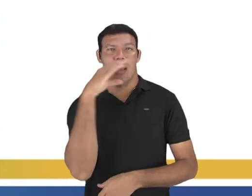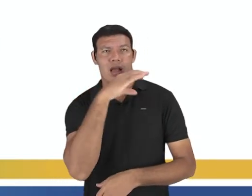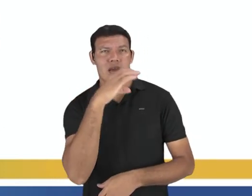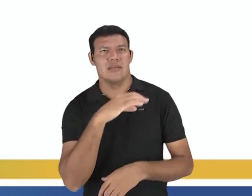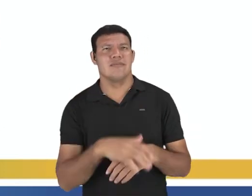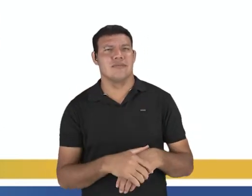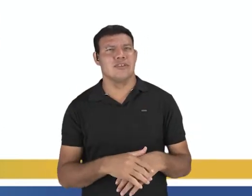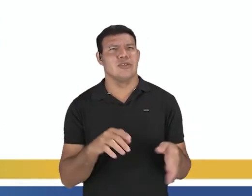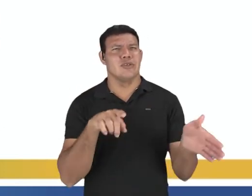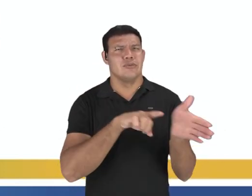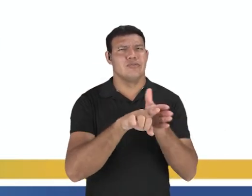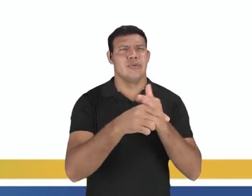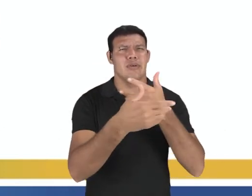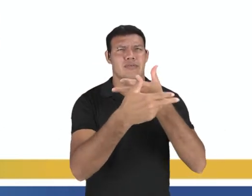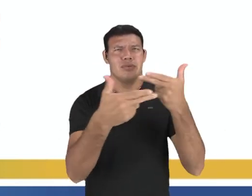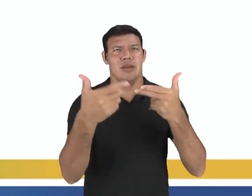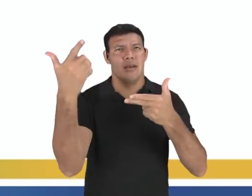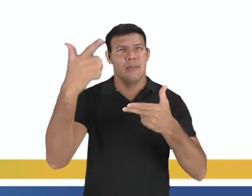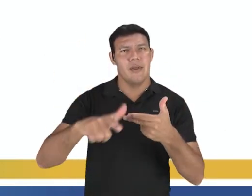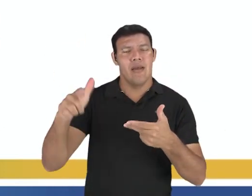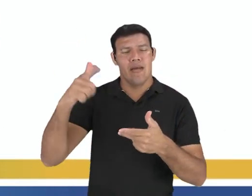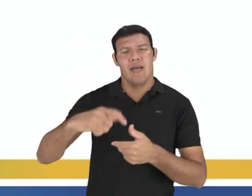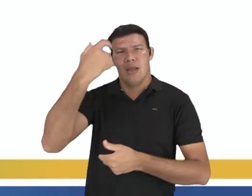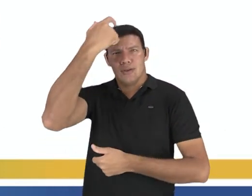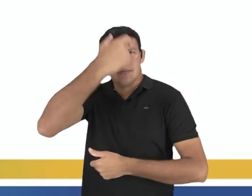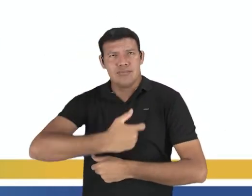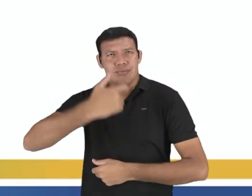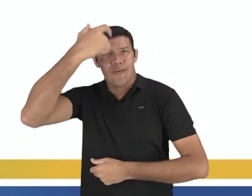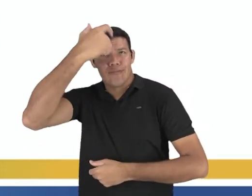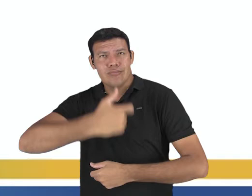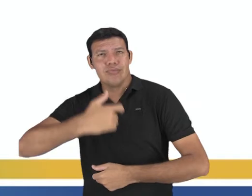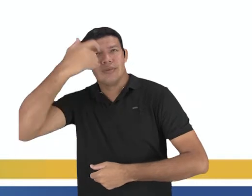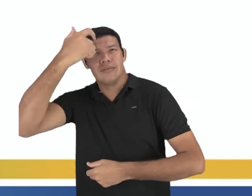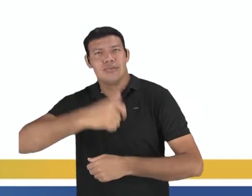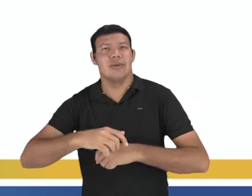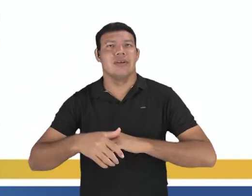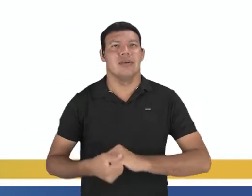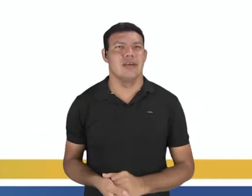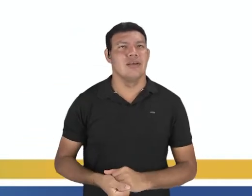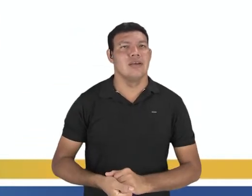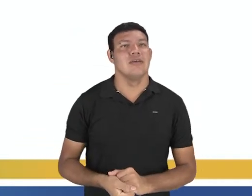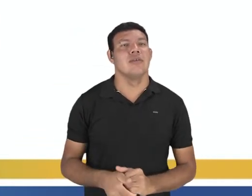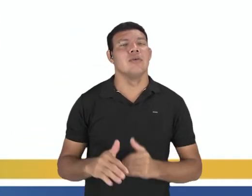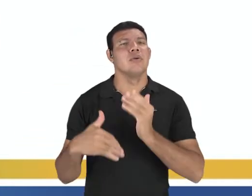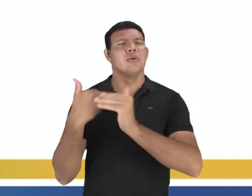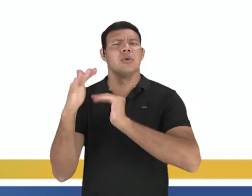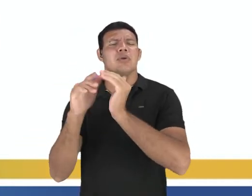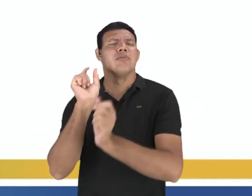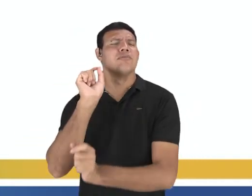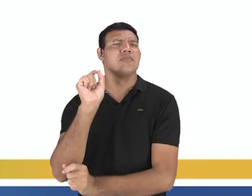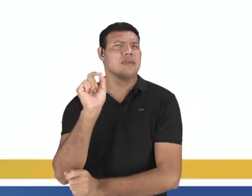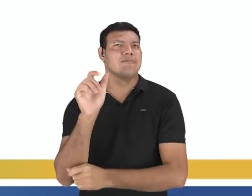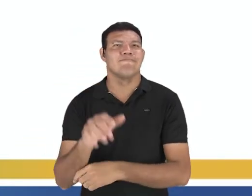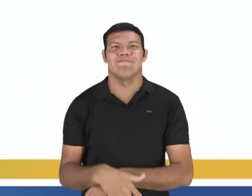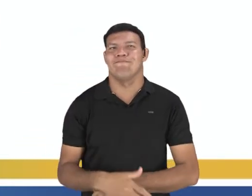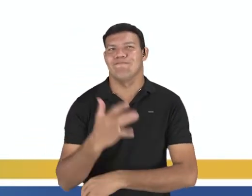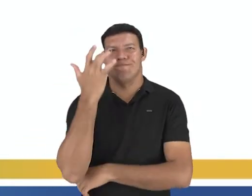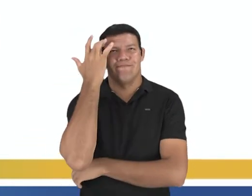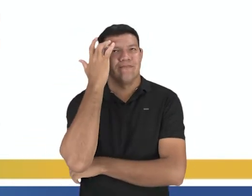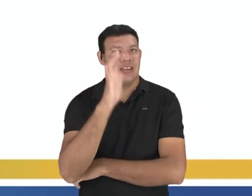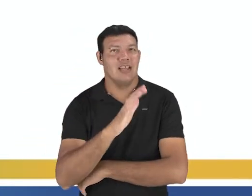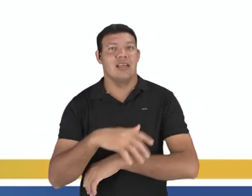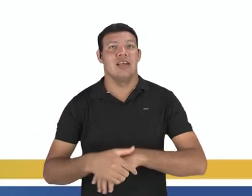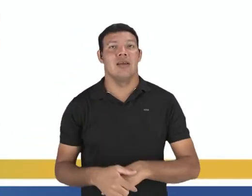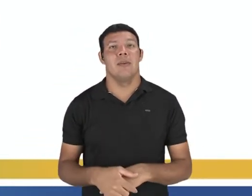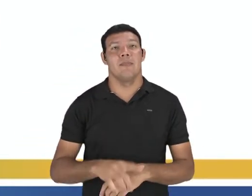Que vou ser quando crescer? Sou obrigado a? Posso escolher? Não dá para entender. Não